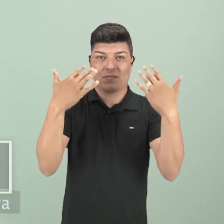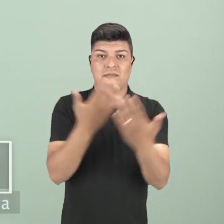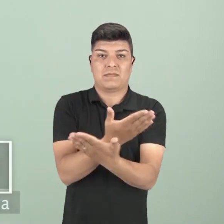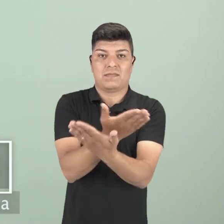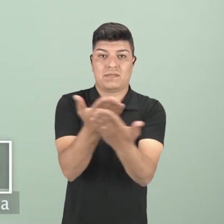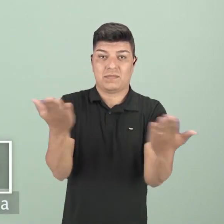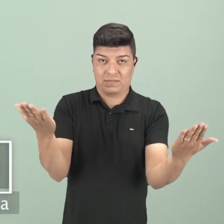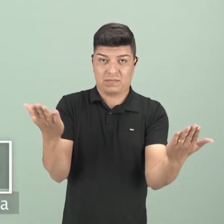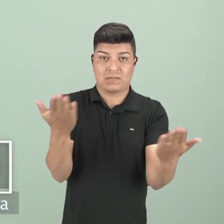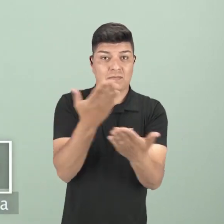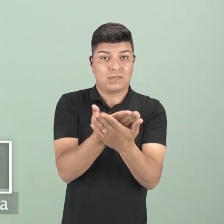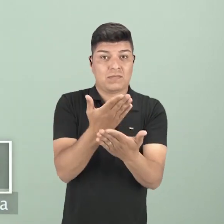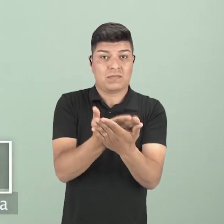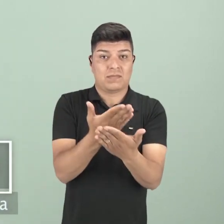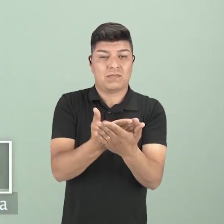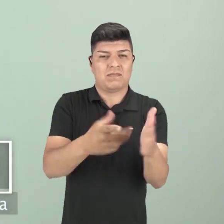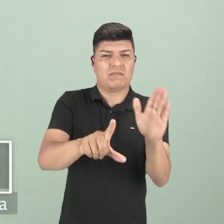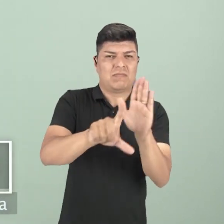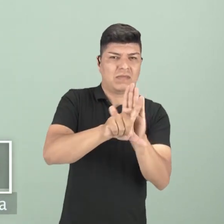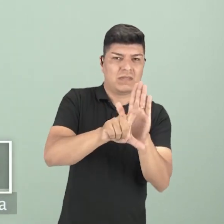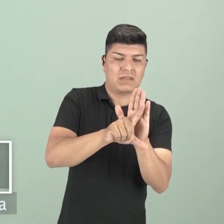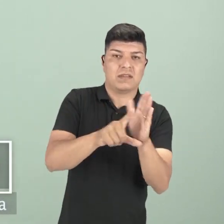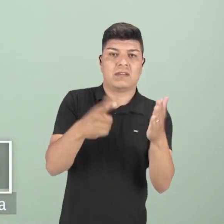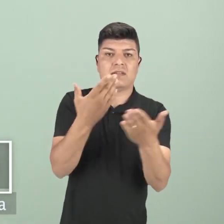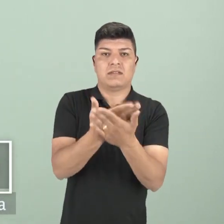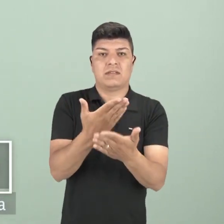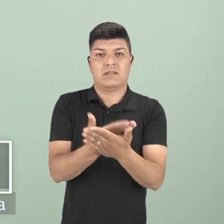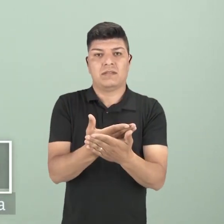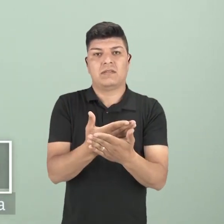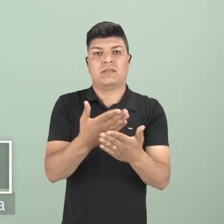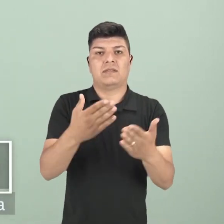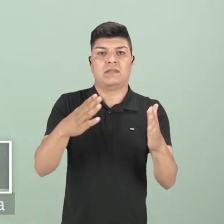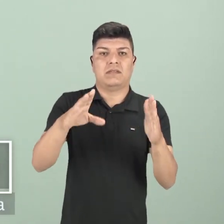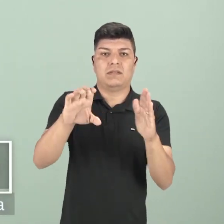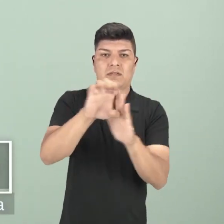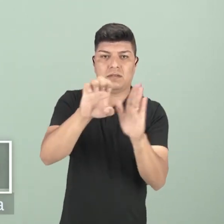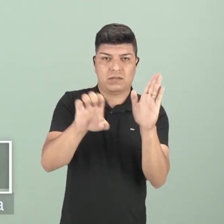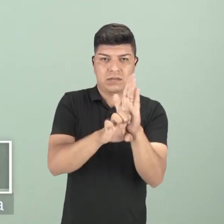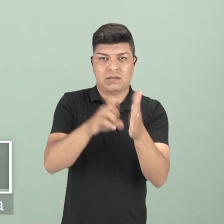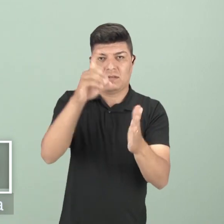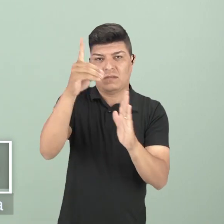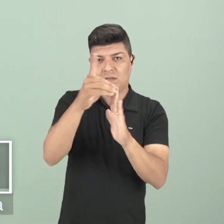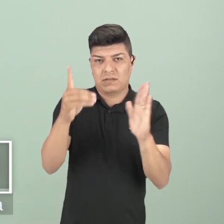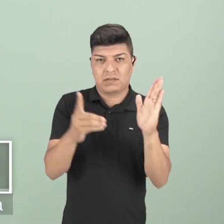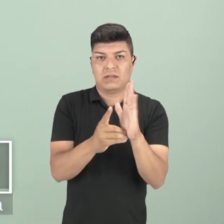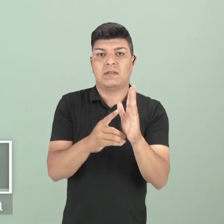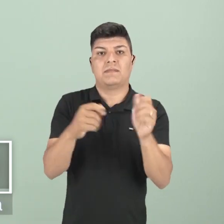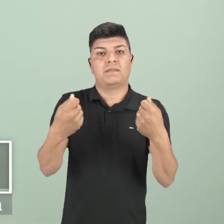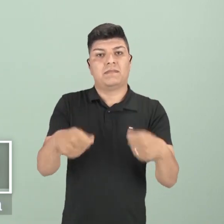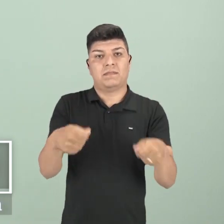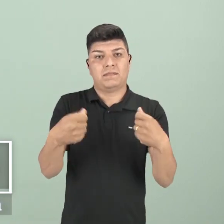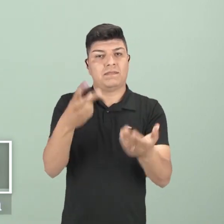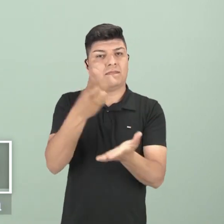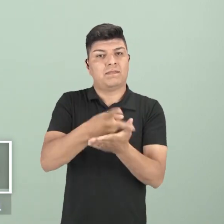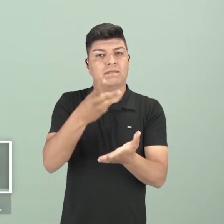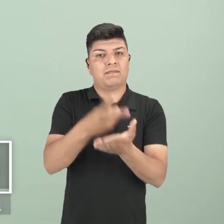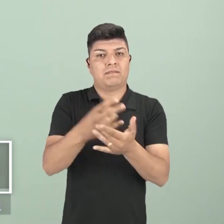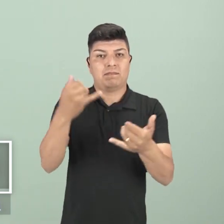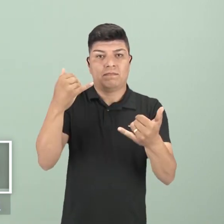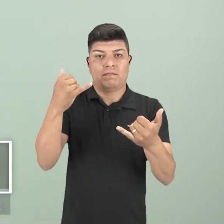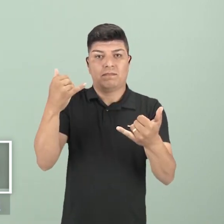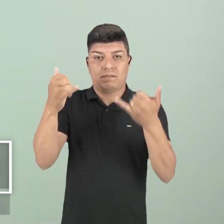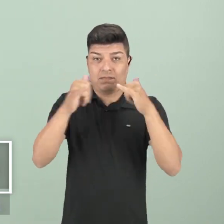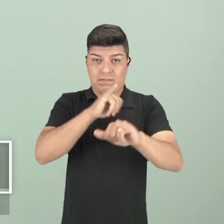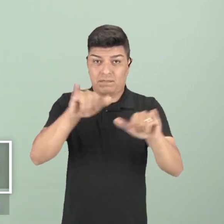vocês. Sobre o estudo de hoje de leis, o que nós estudamos sobre estatuto, sobre decretos, devemos aí sempre nos informar